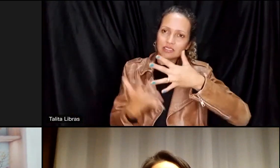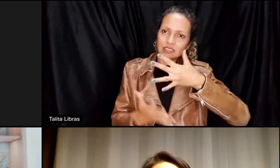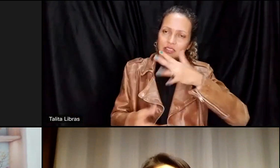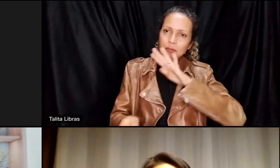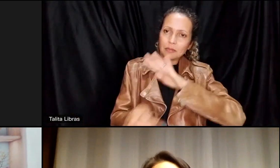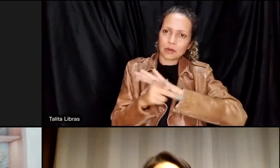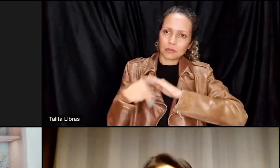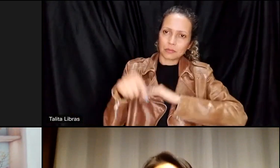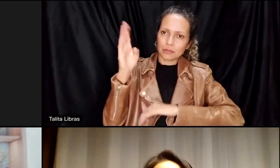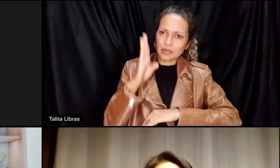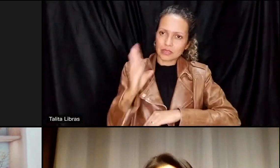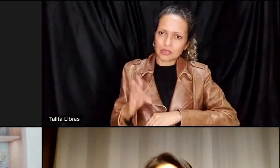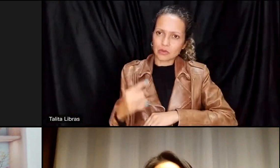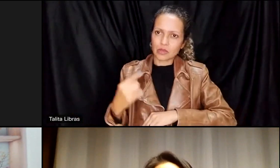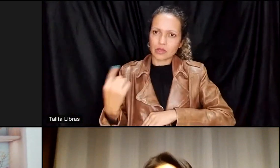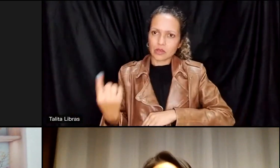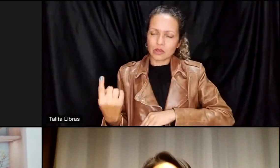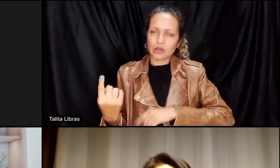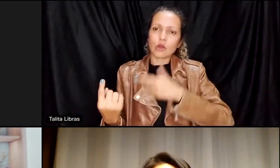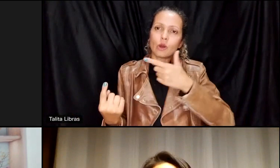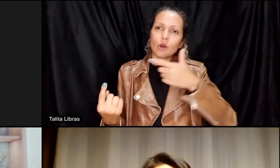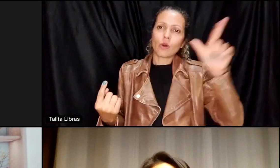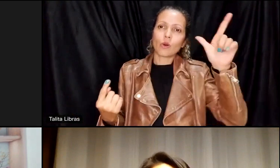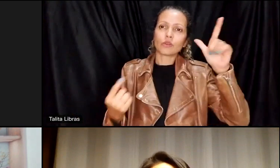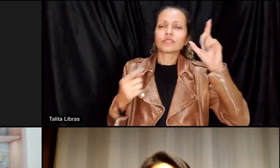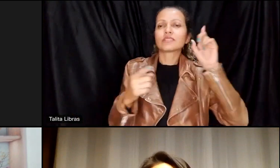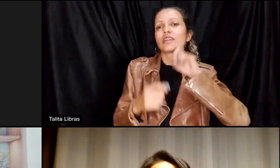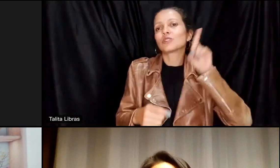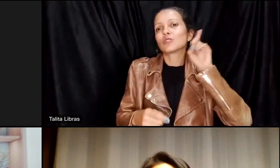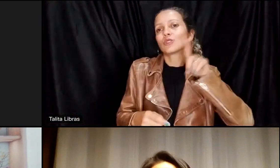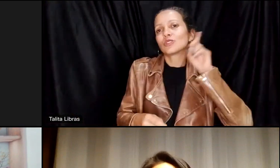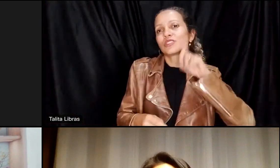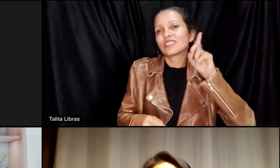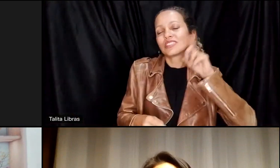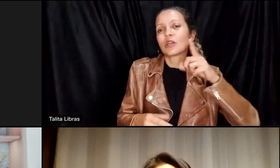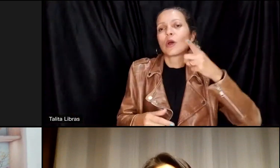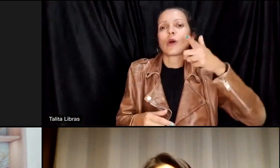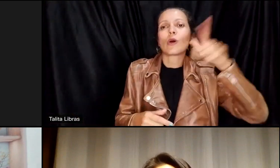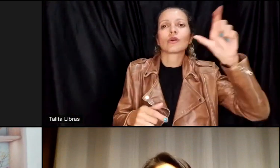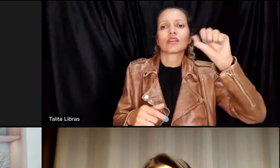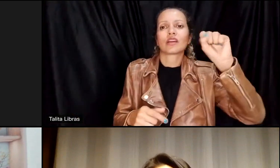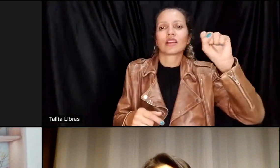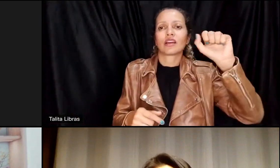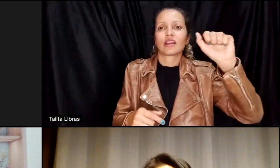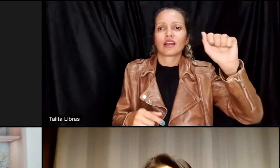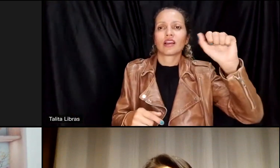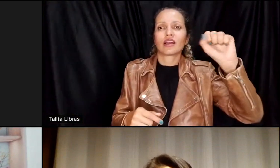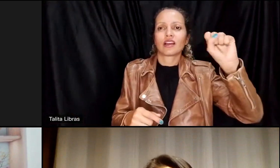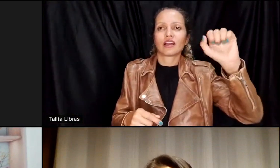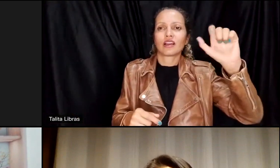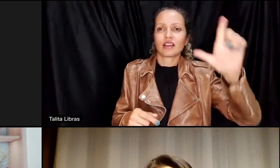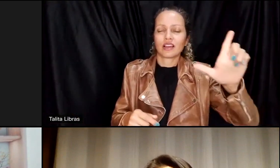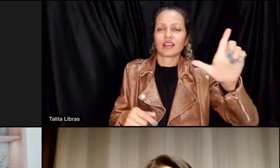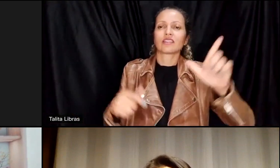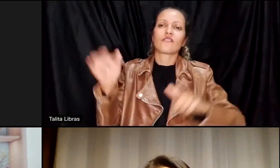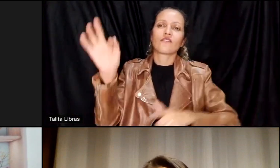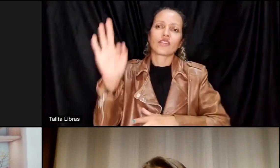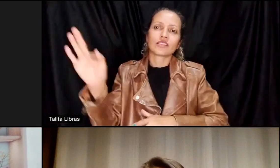língua de sinais americana, a língua de sinais francesa e assim vai, né? É uma variedade imensa,